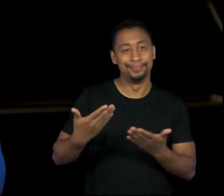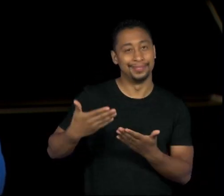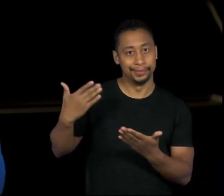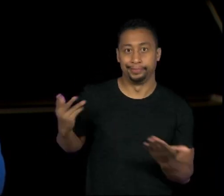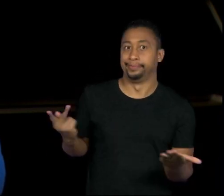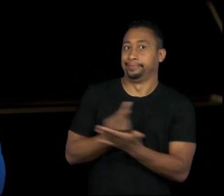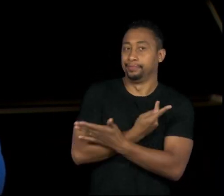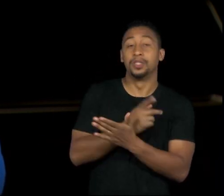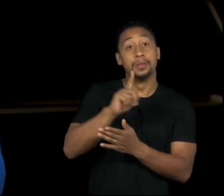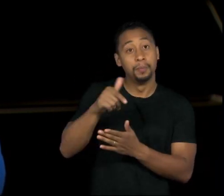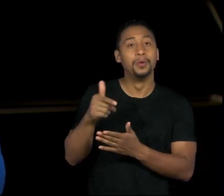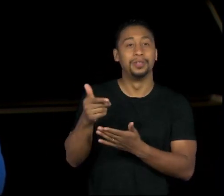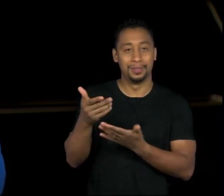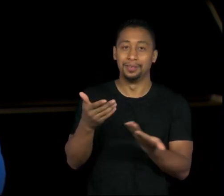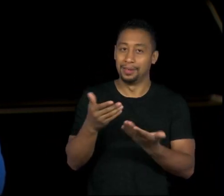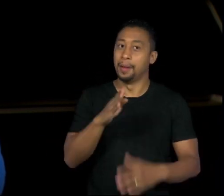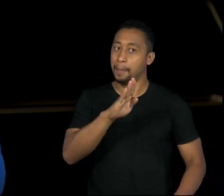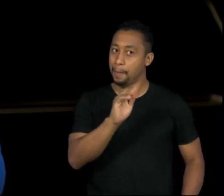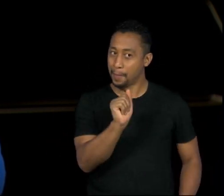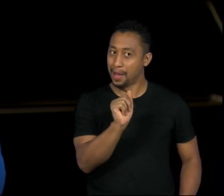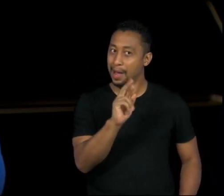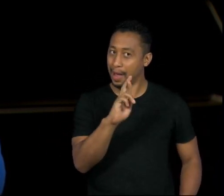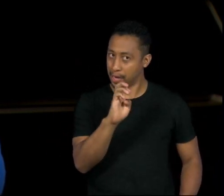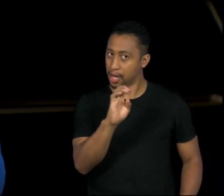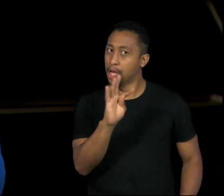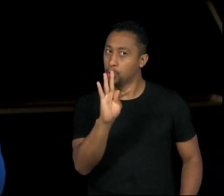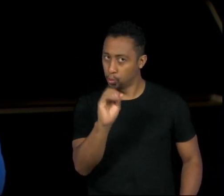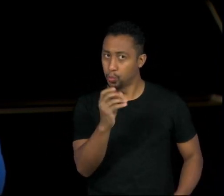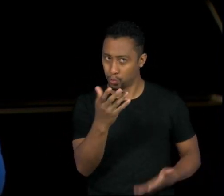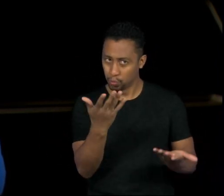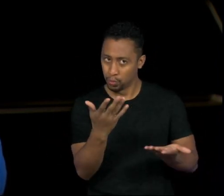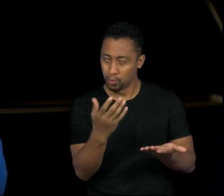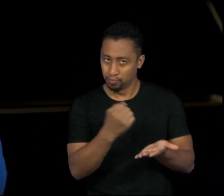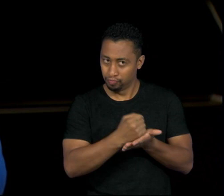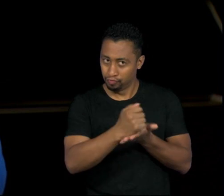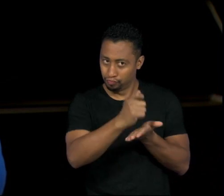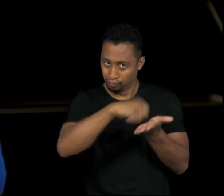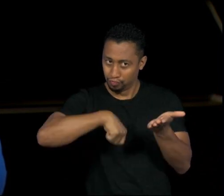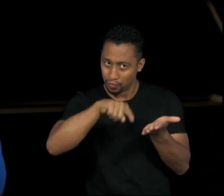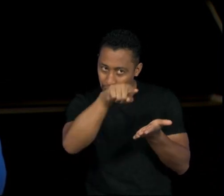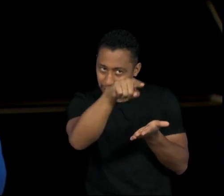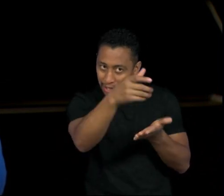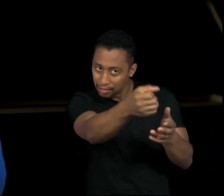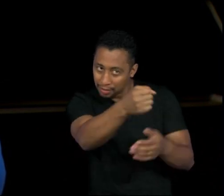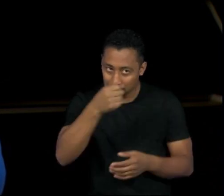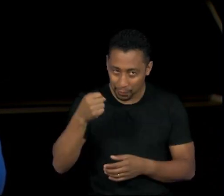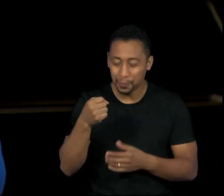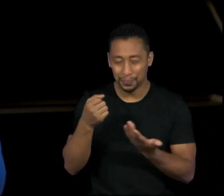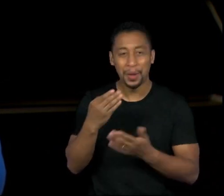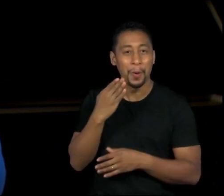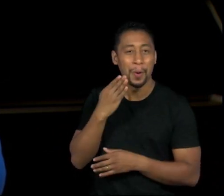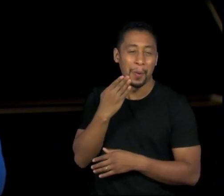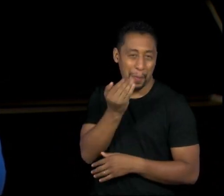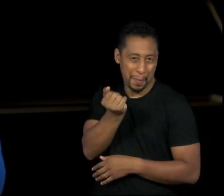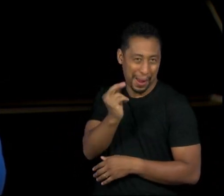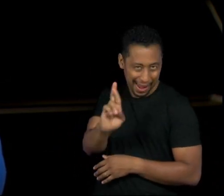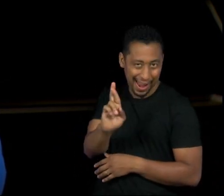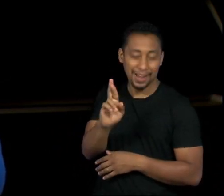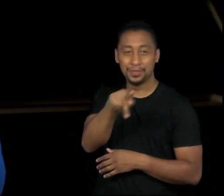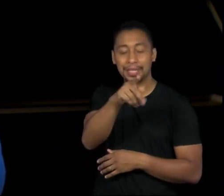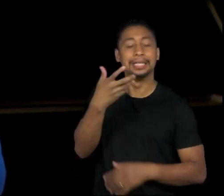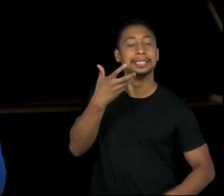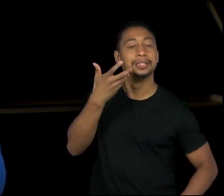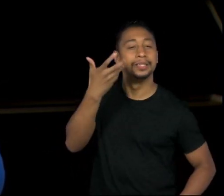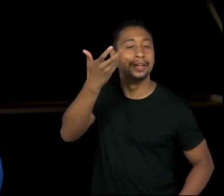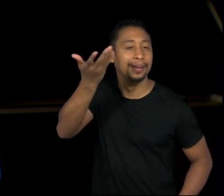pelo Barreto. Era um bar sofisticado, né? E ali você começou a cantar jazz, MPB, com as feras